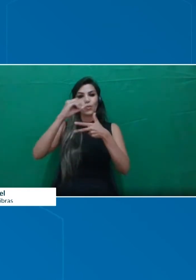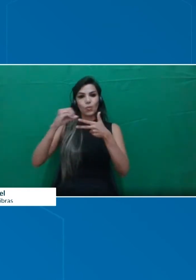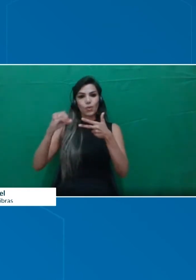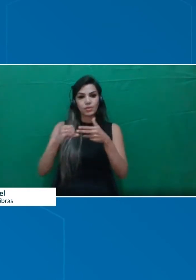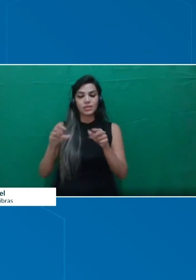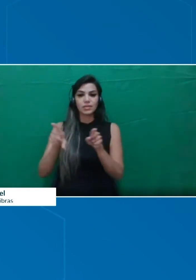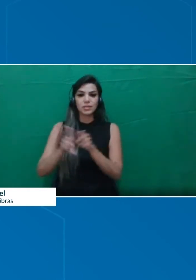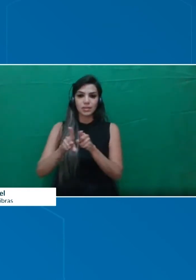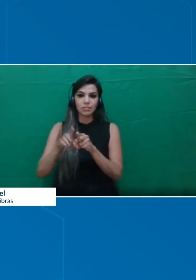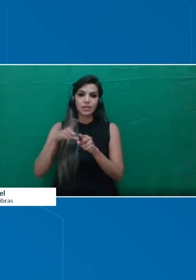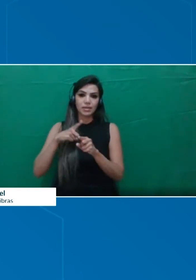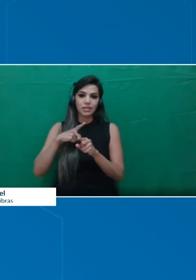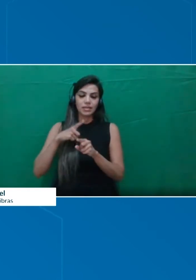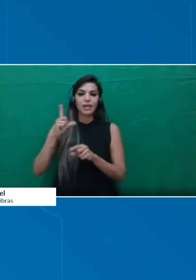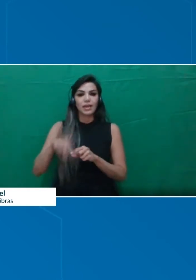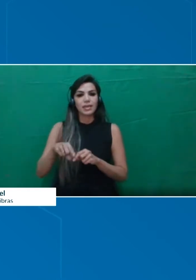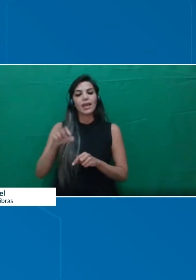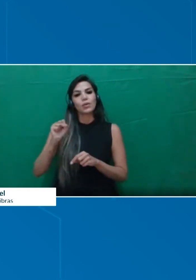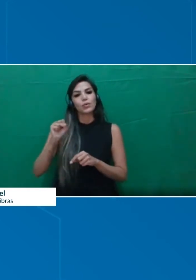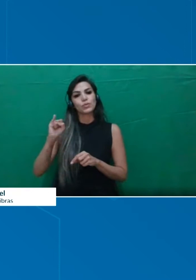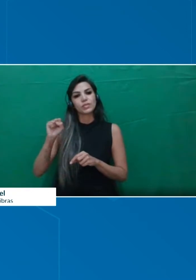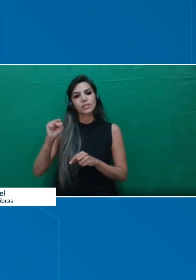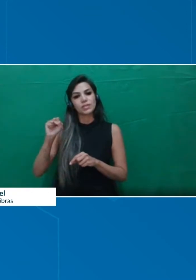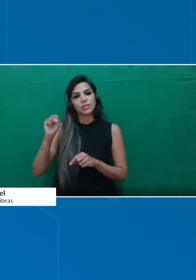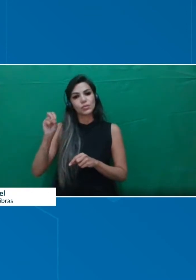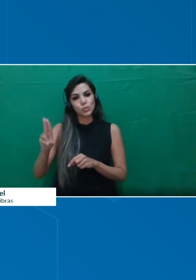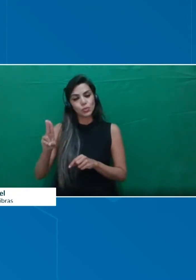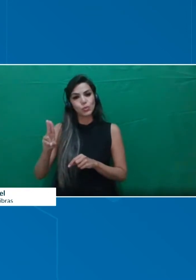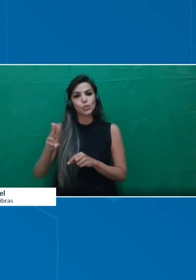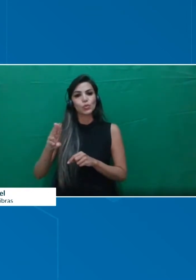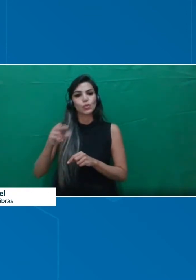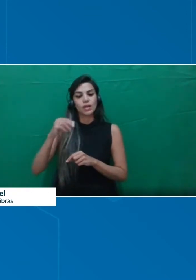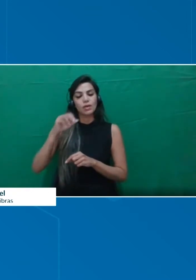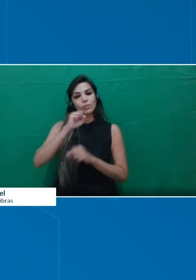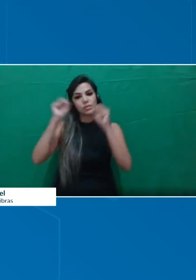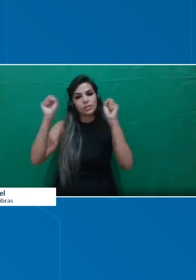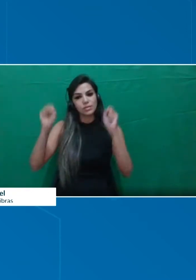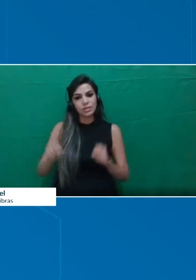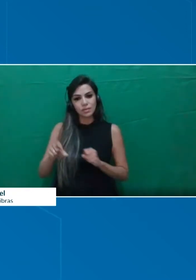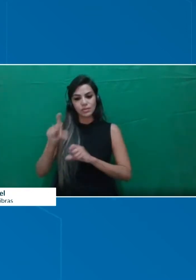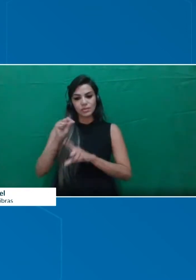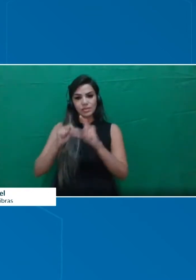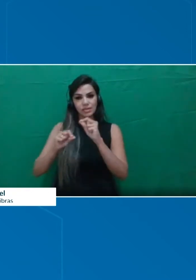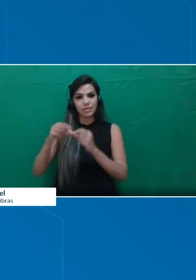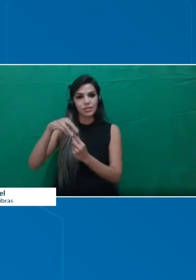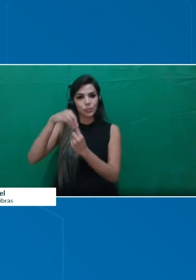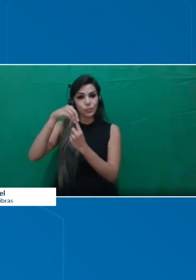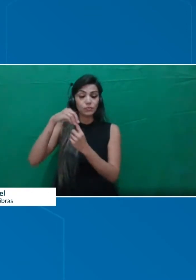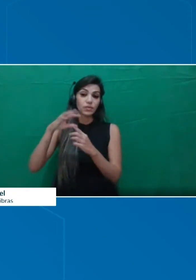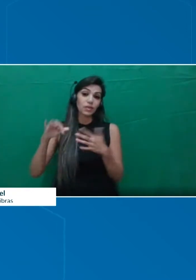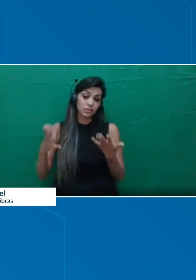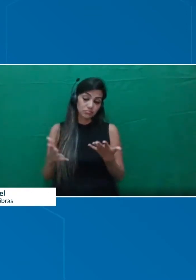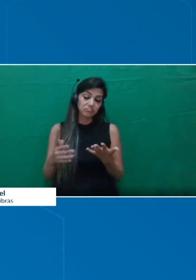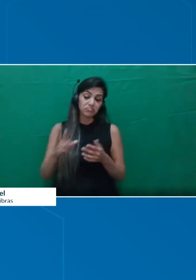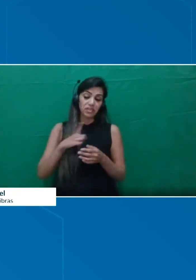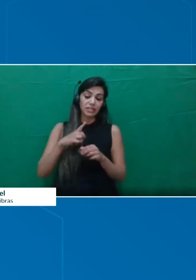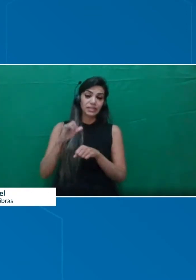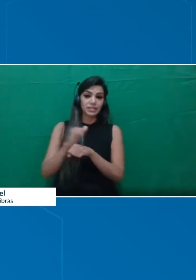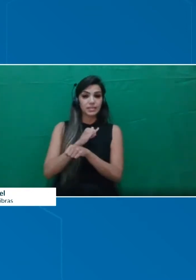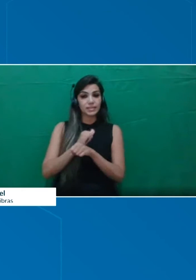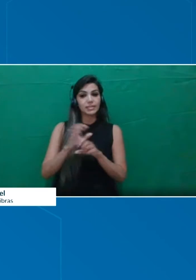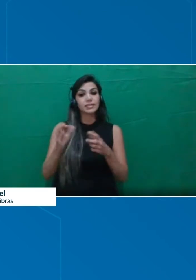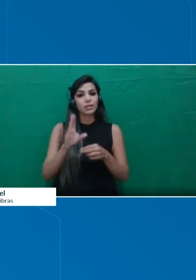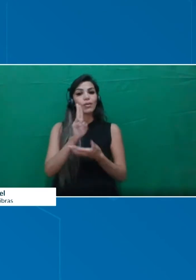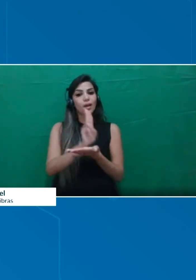Seleção Unificado, que é o SISU. Então, esse é o arranjo. Então, para você ver que a universidade realmente é